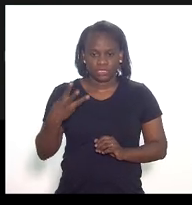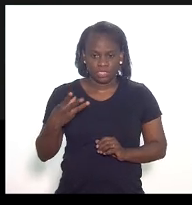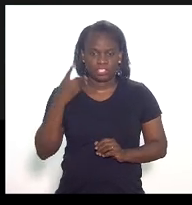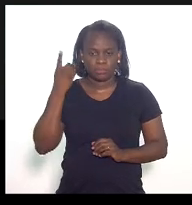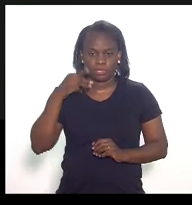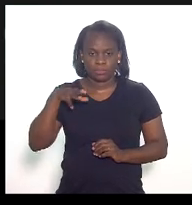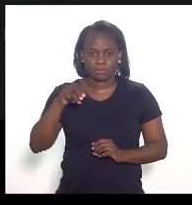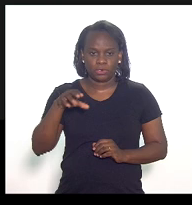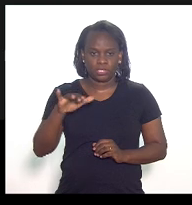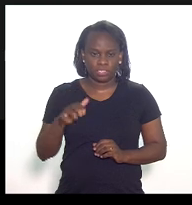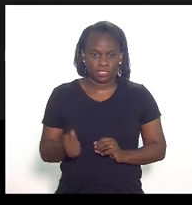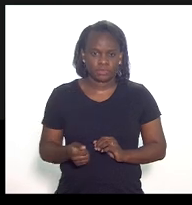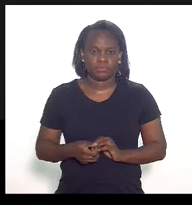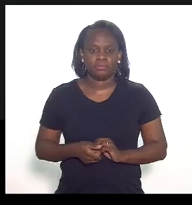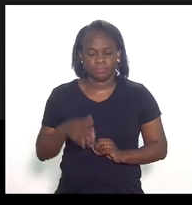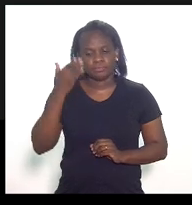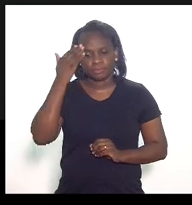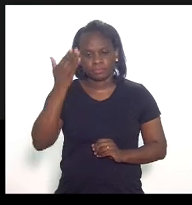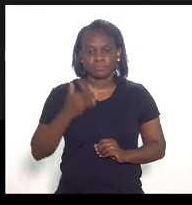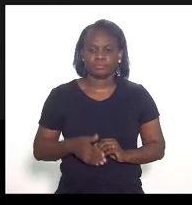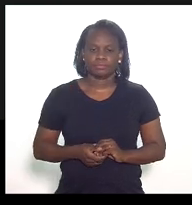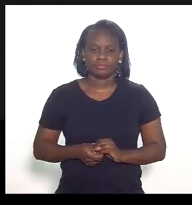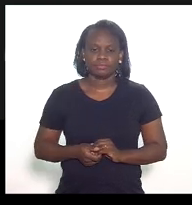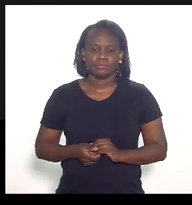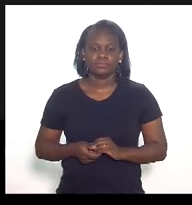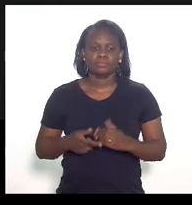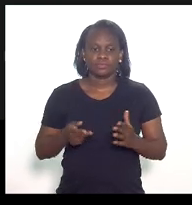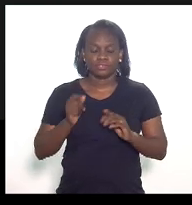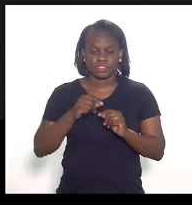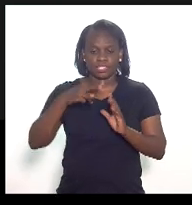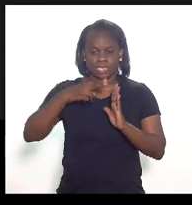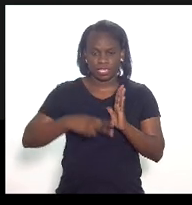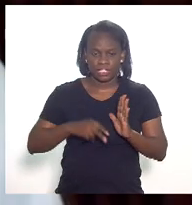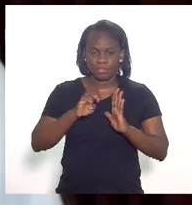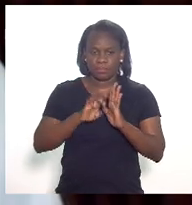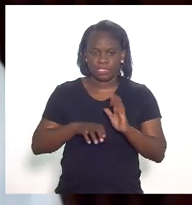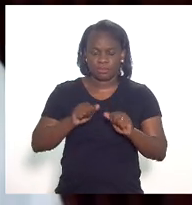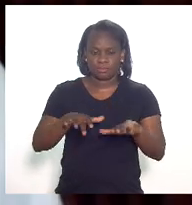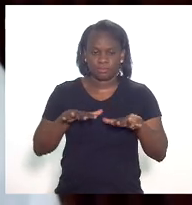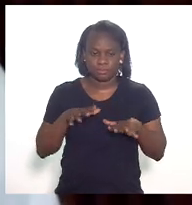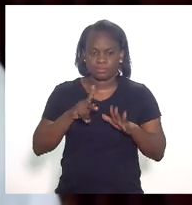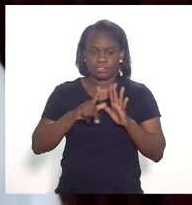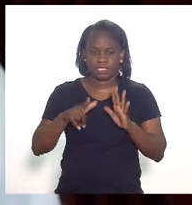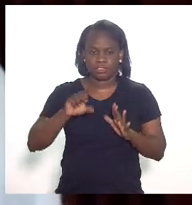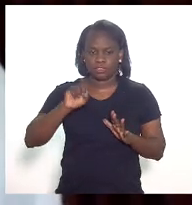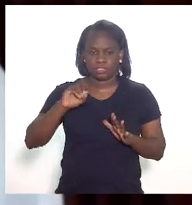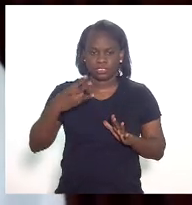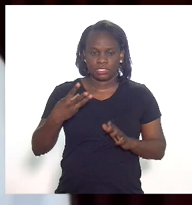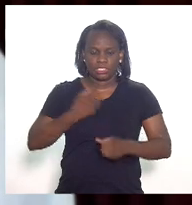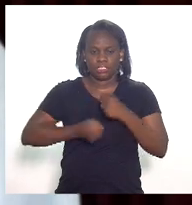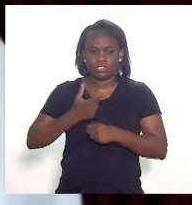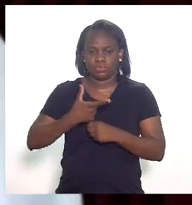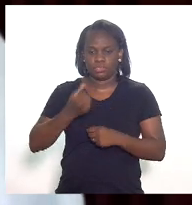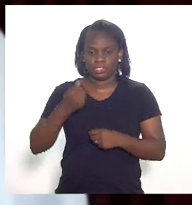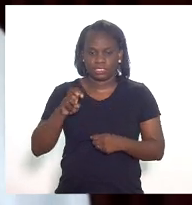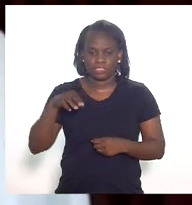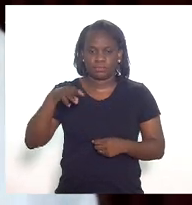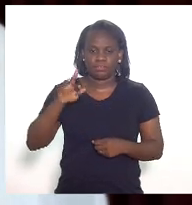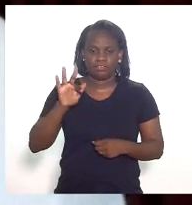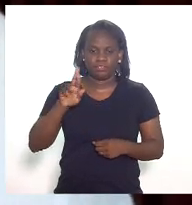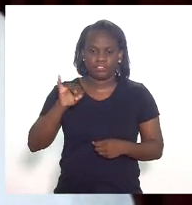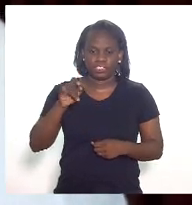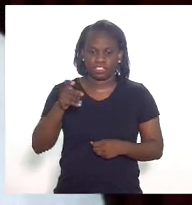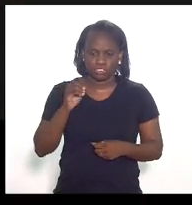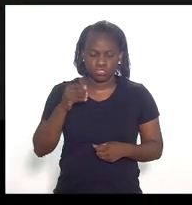deputada Mônica. Obrigada, presidente. Só vou fazer a leitura. Emenda de plenário, PL 803/2015, autoria do deputado Marcelo Freixo, pedido de